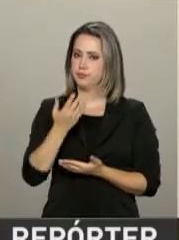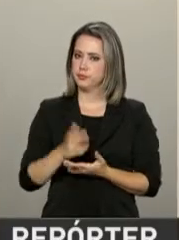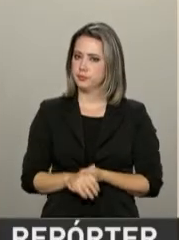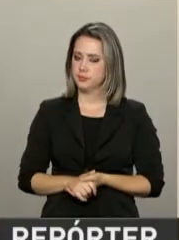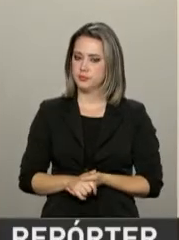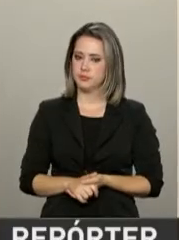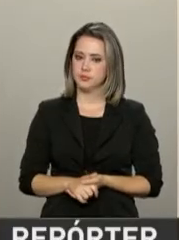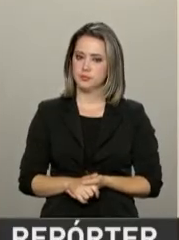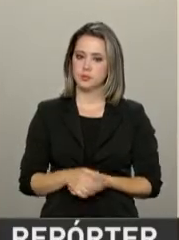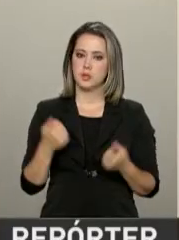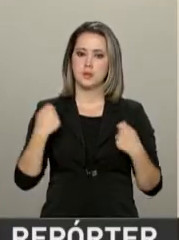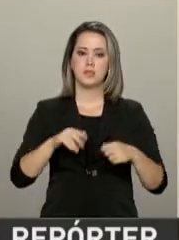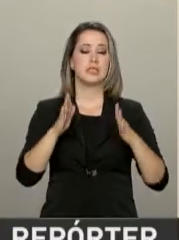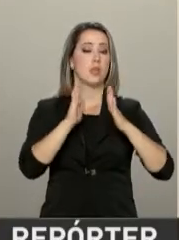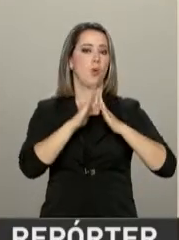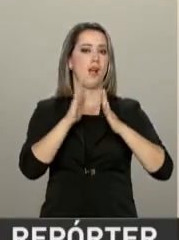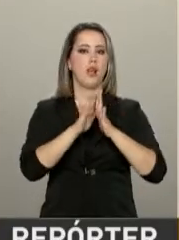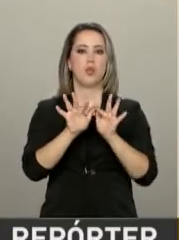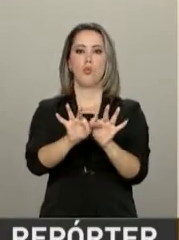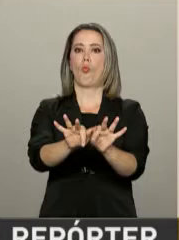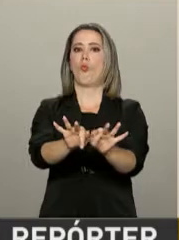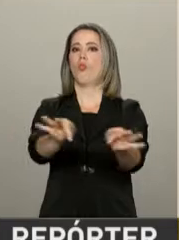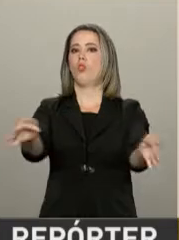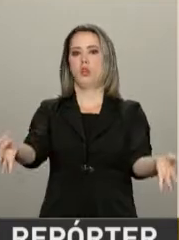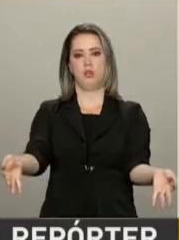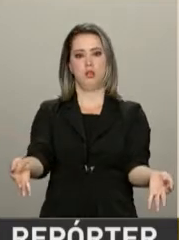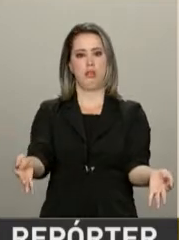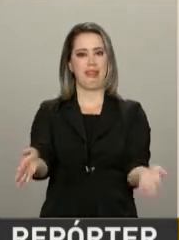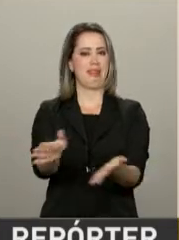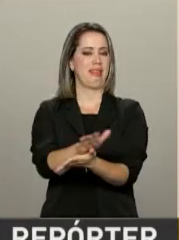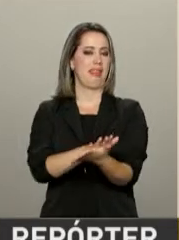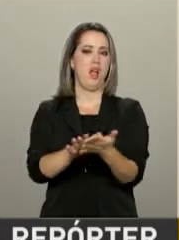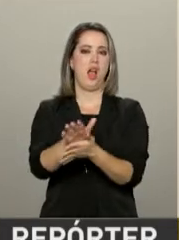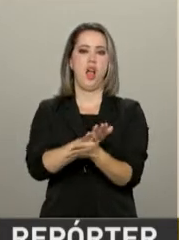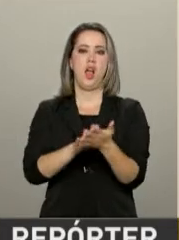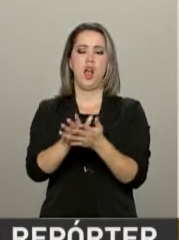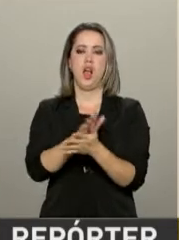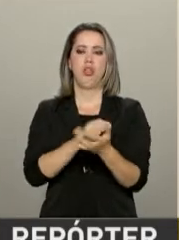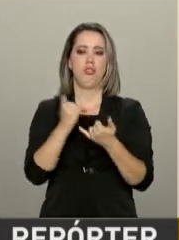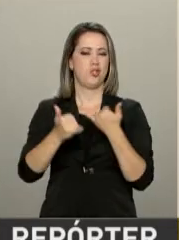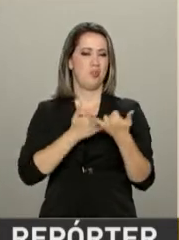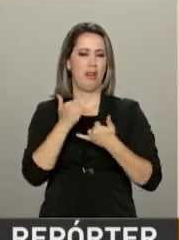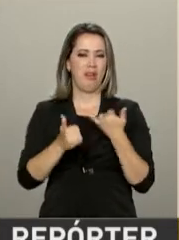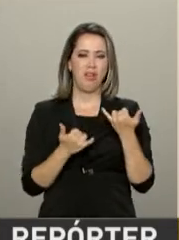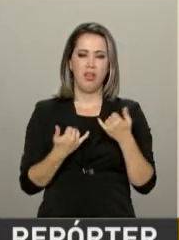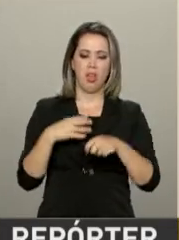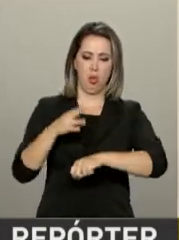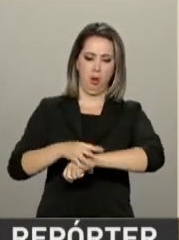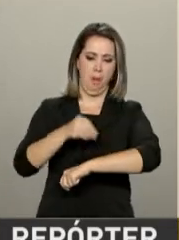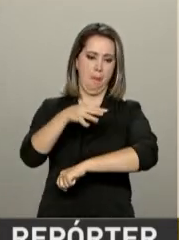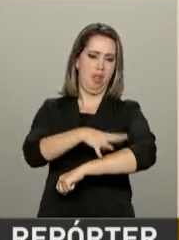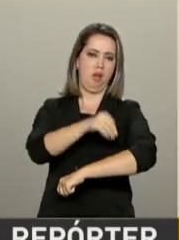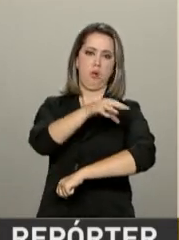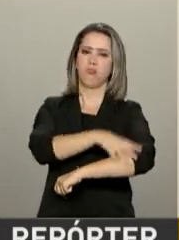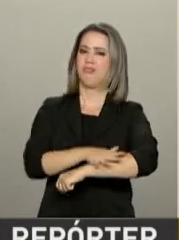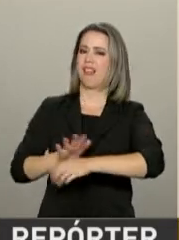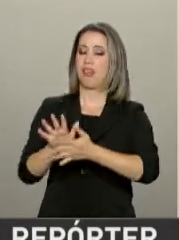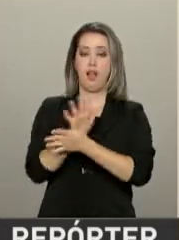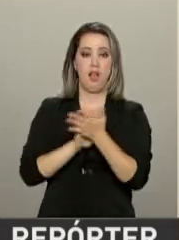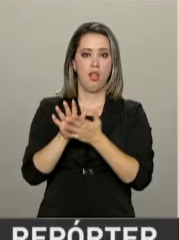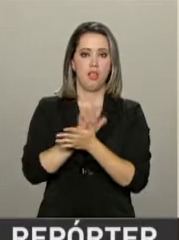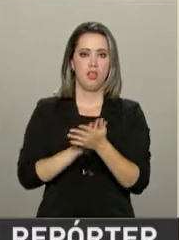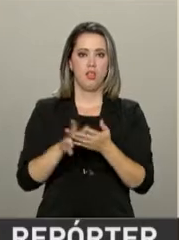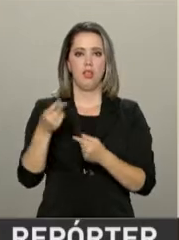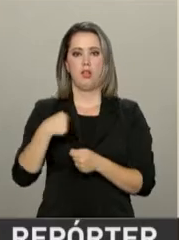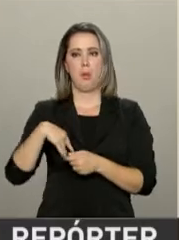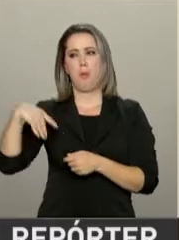tem que ter uma casa pelado casas em quase nada né nada de bicho pelo estudo que vai acumular poeira e que vai fazer